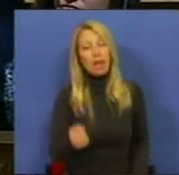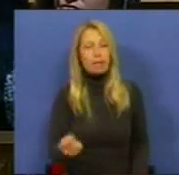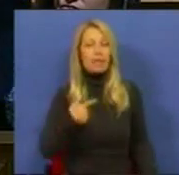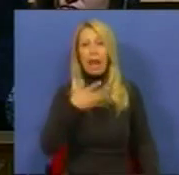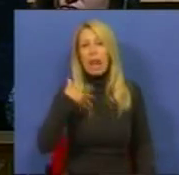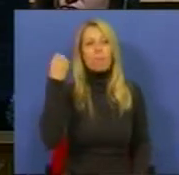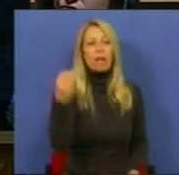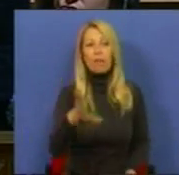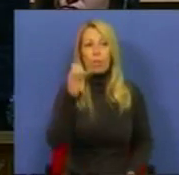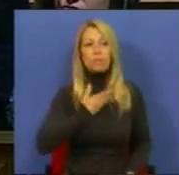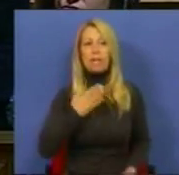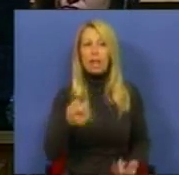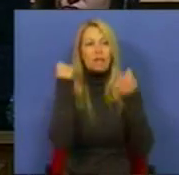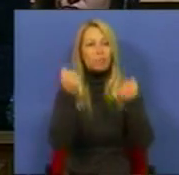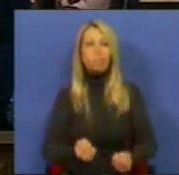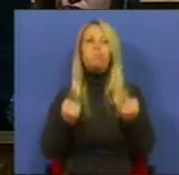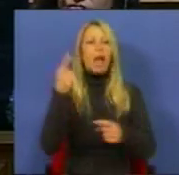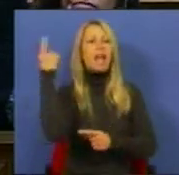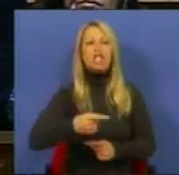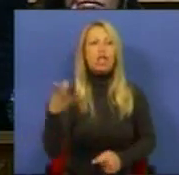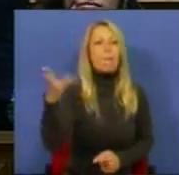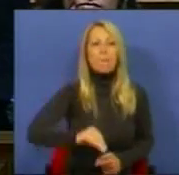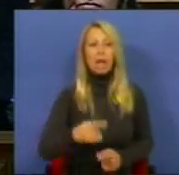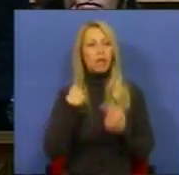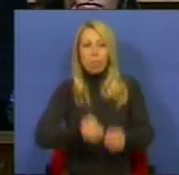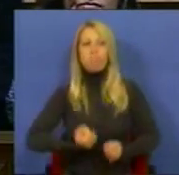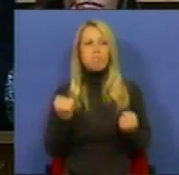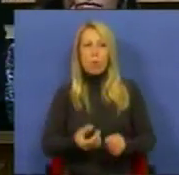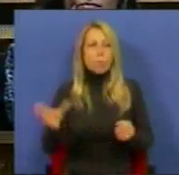CDS não foi capaz de exigir mais e não vai ser capaz de exigir mais. Muito obrigado.